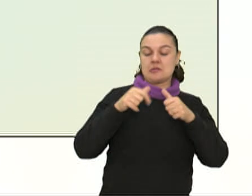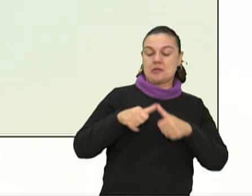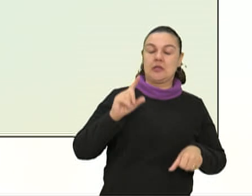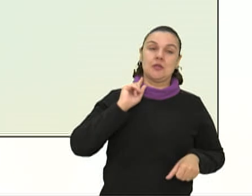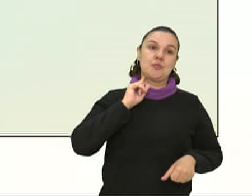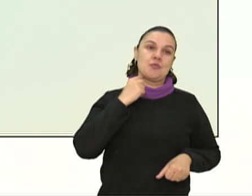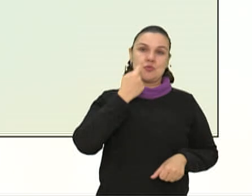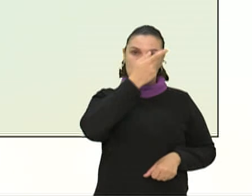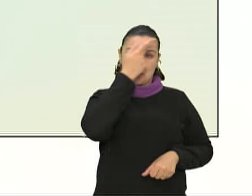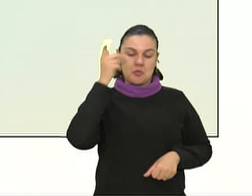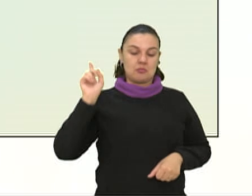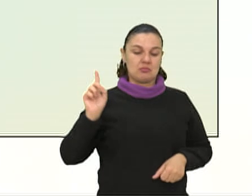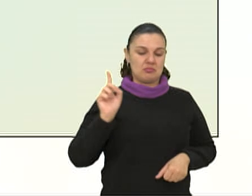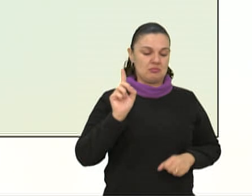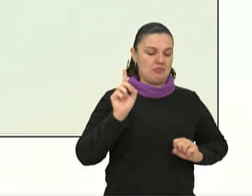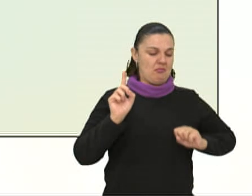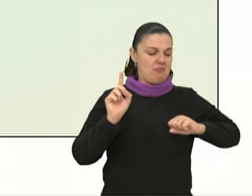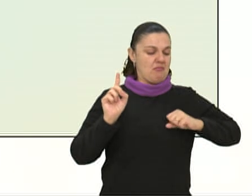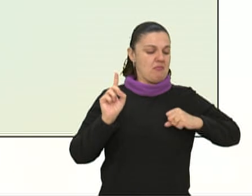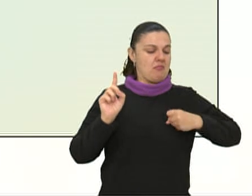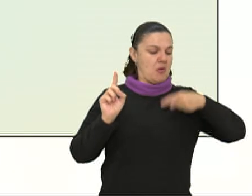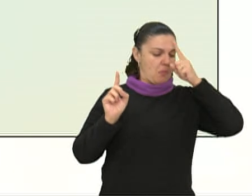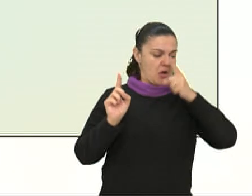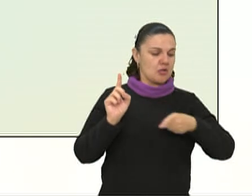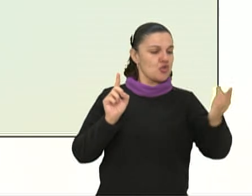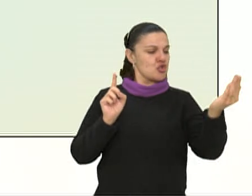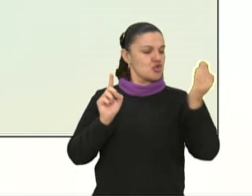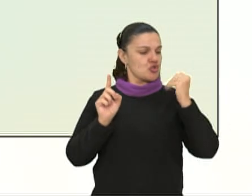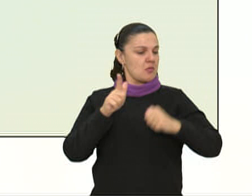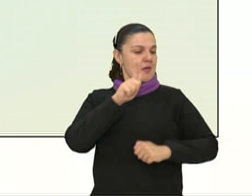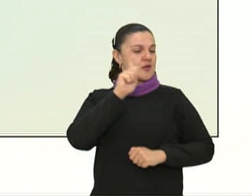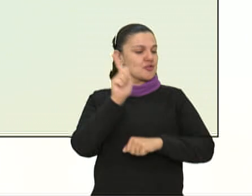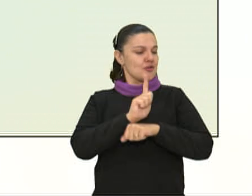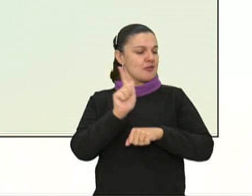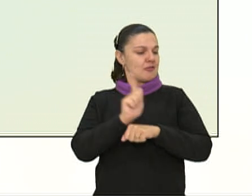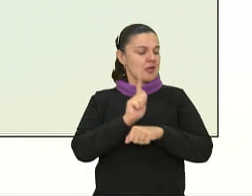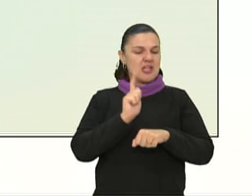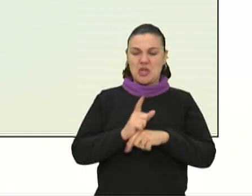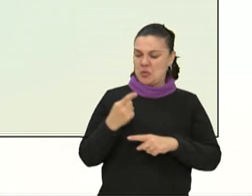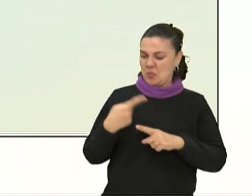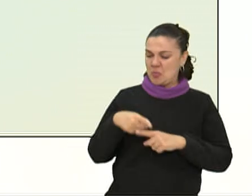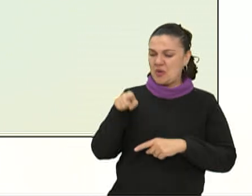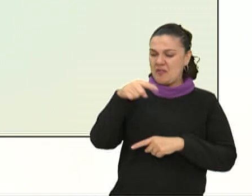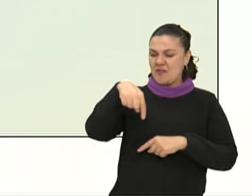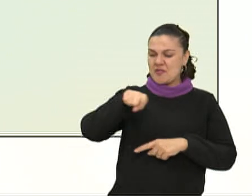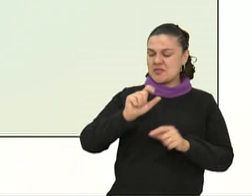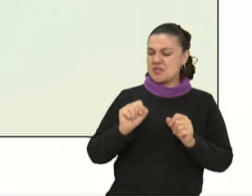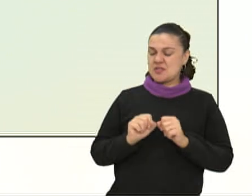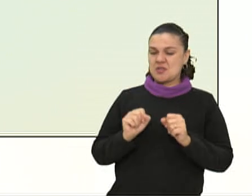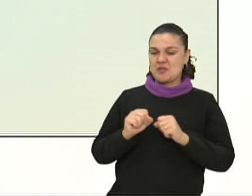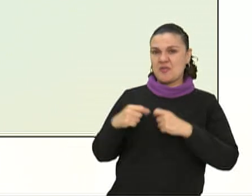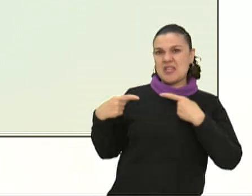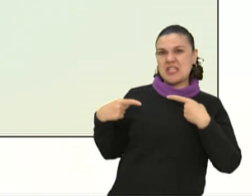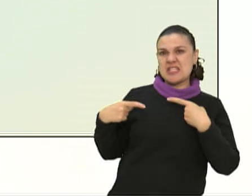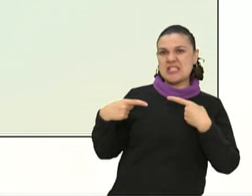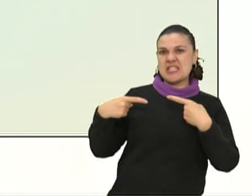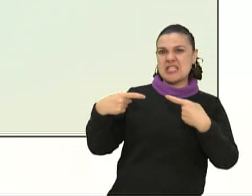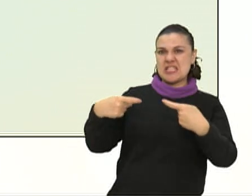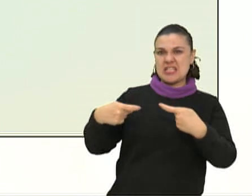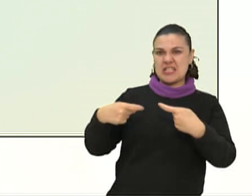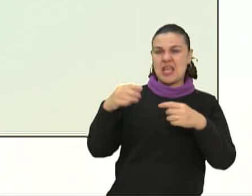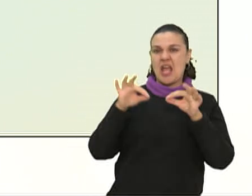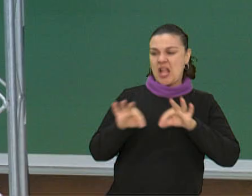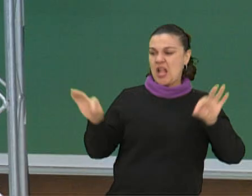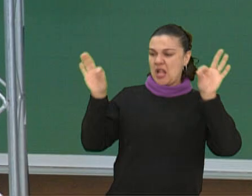imundo. O freguês, revoltado, mandou chamar o gerente. Por que vocês não fazem guerra às moscas